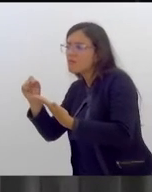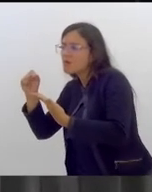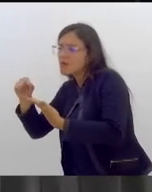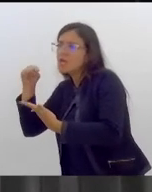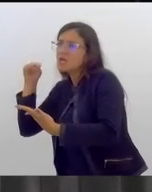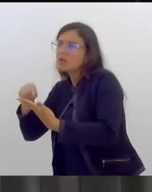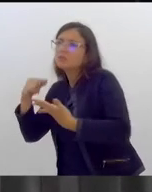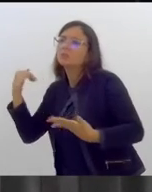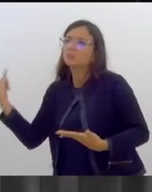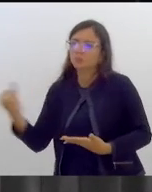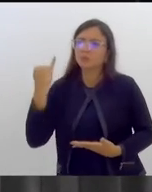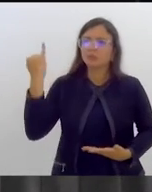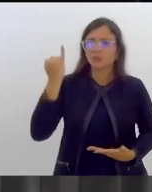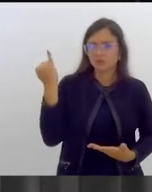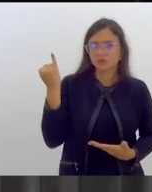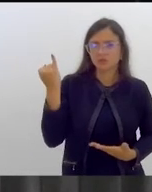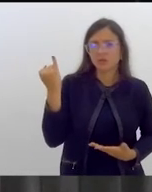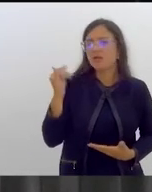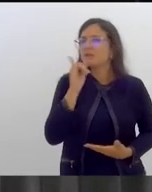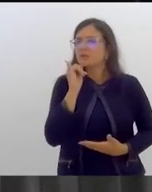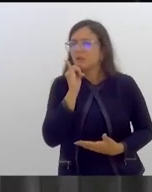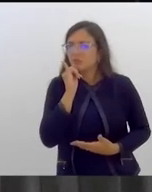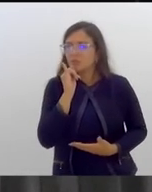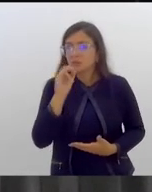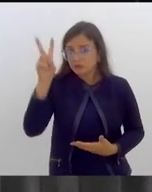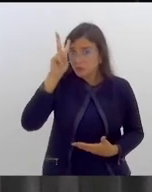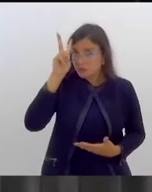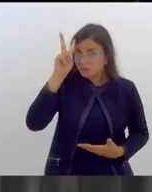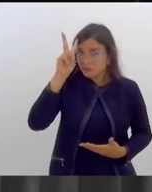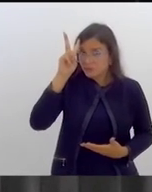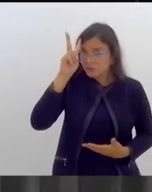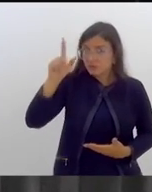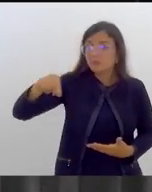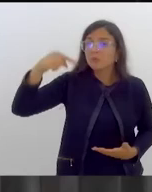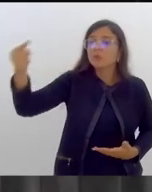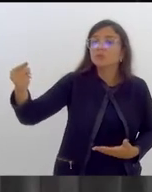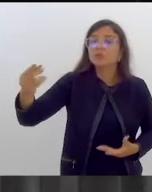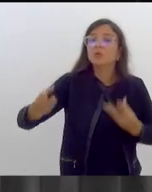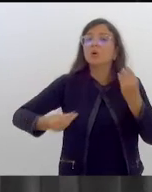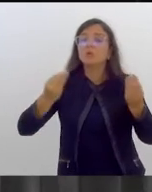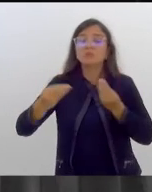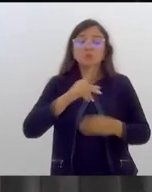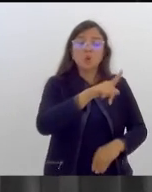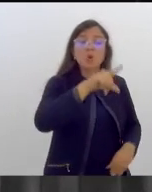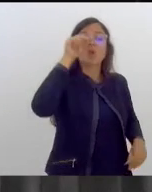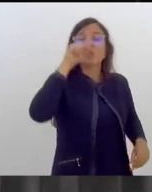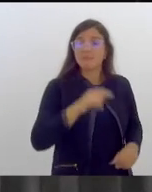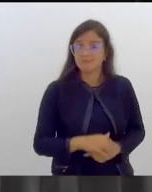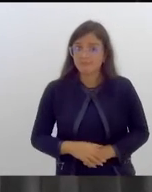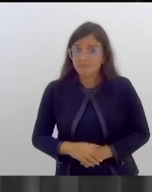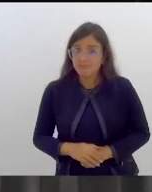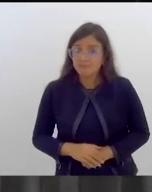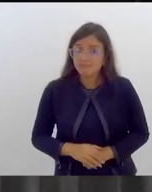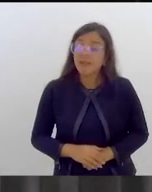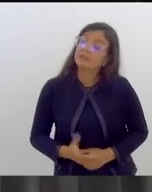no que poderá acontecer a partir de segunda-feira das nossas forças democráticas